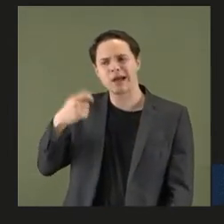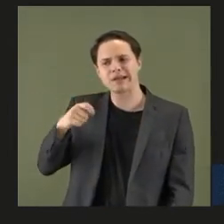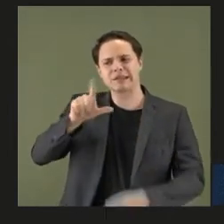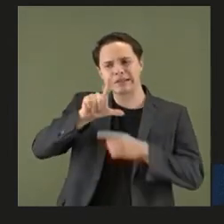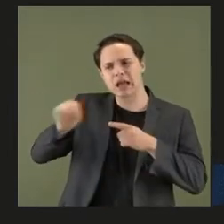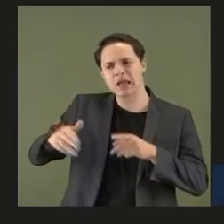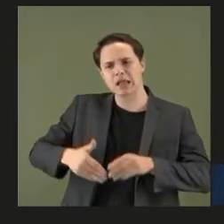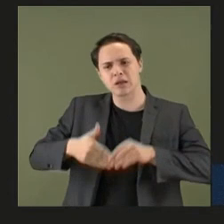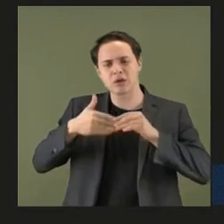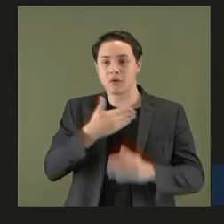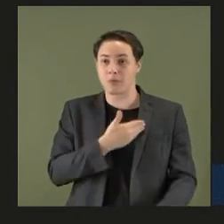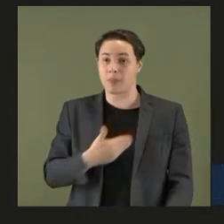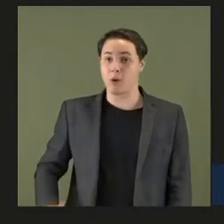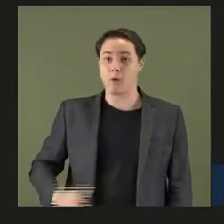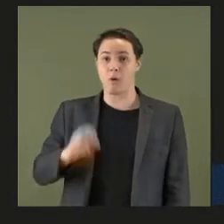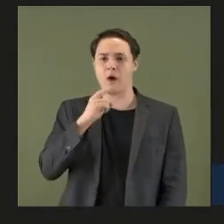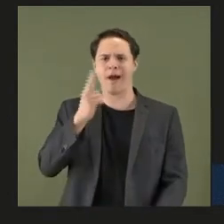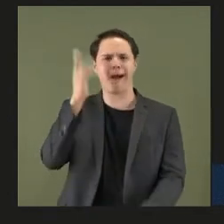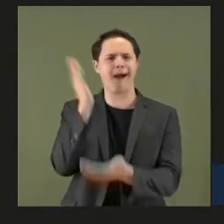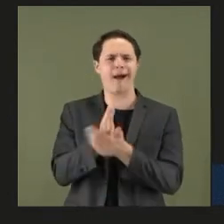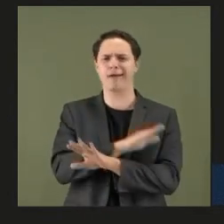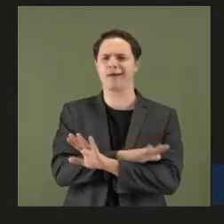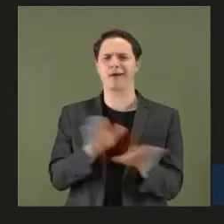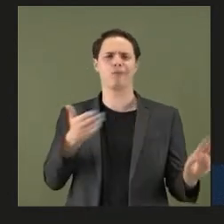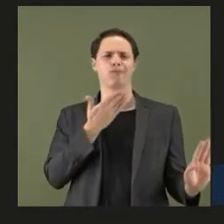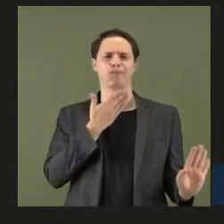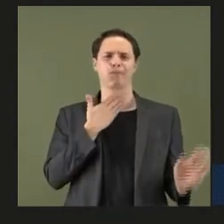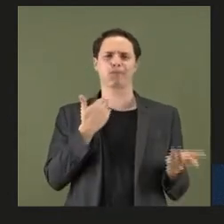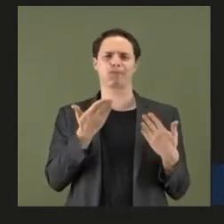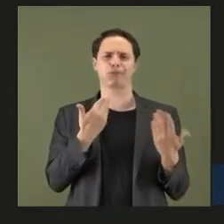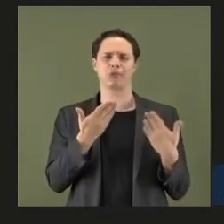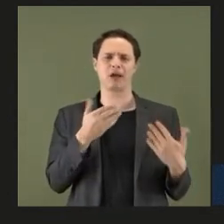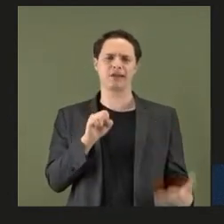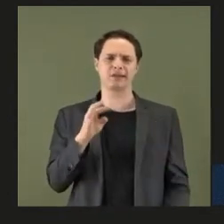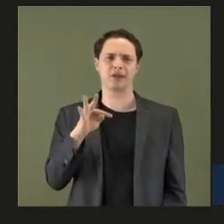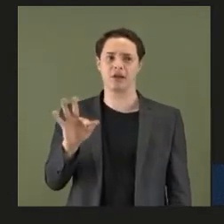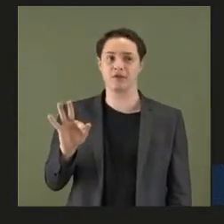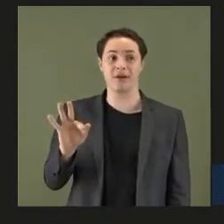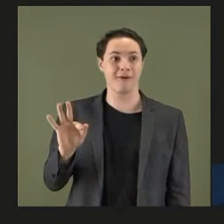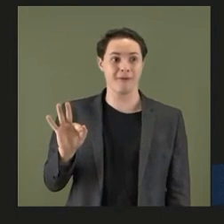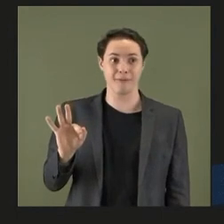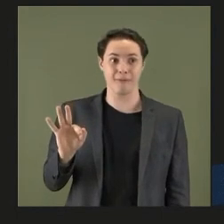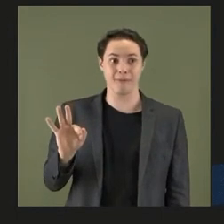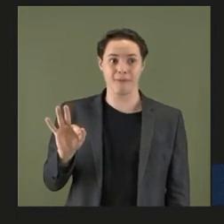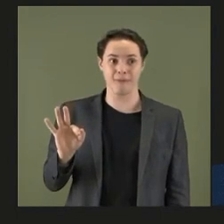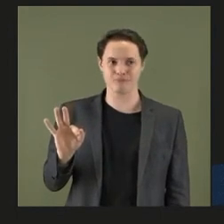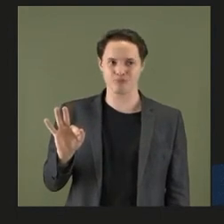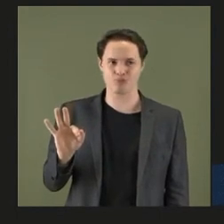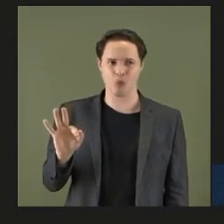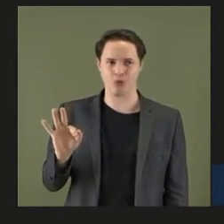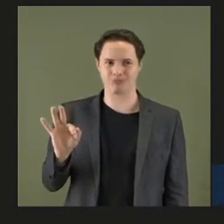liderança do governo, senão acabou o papo com o STF. Ao